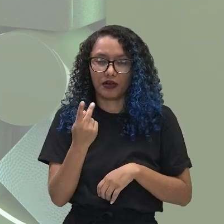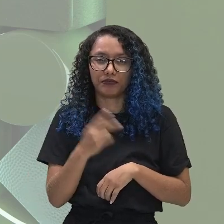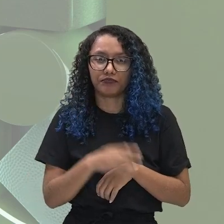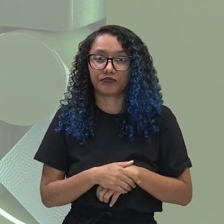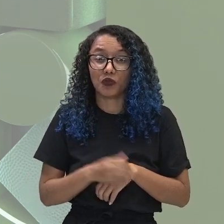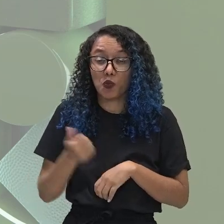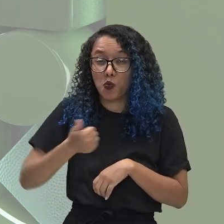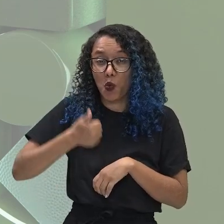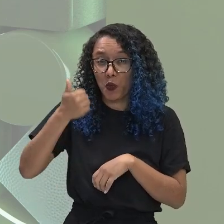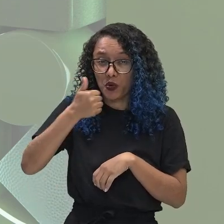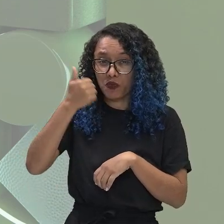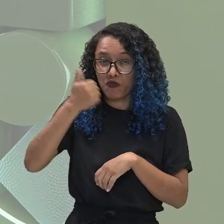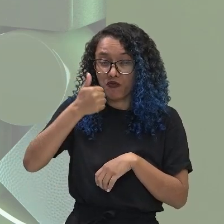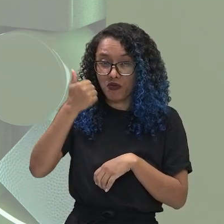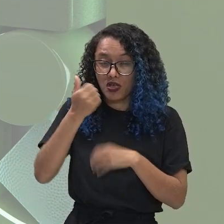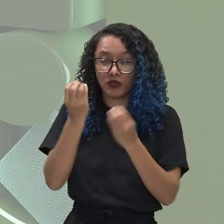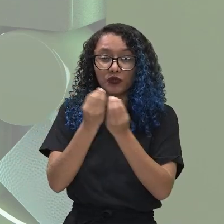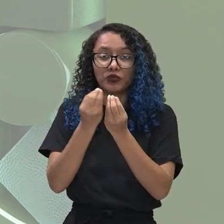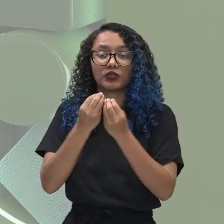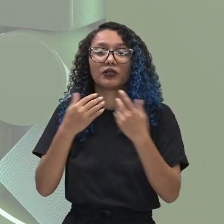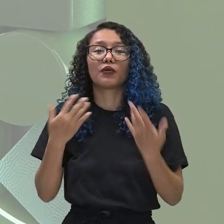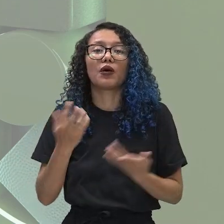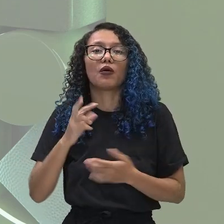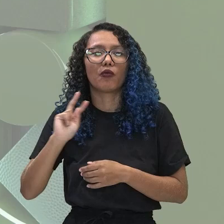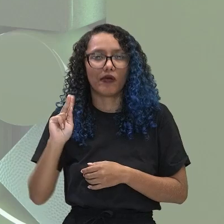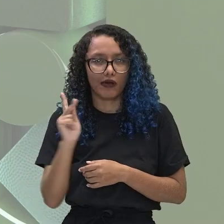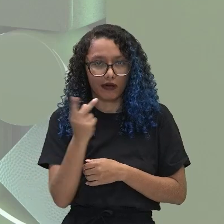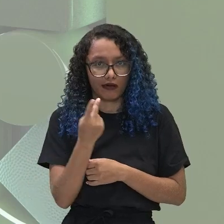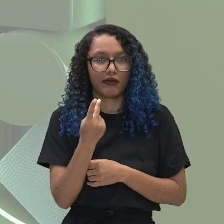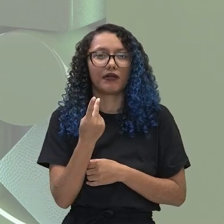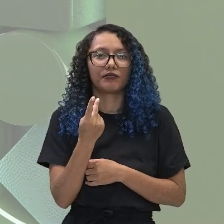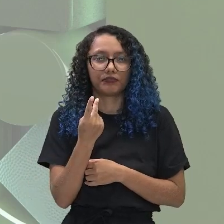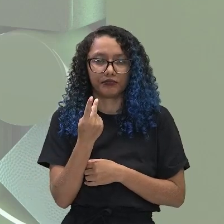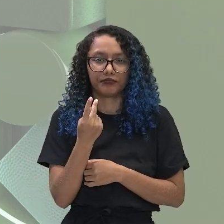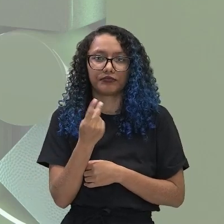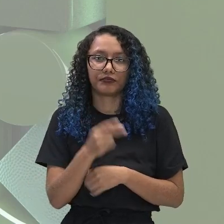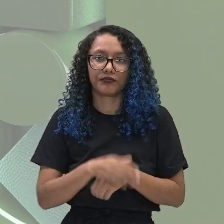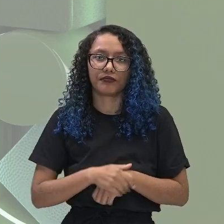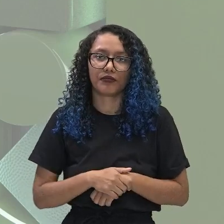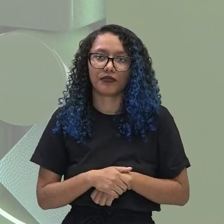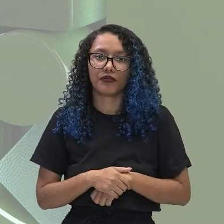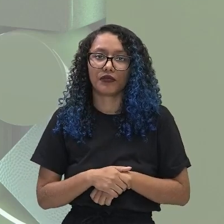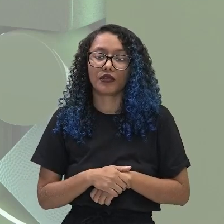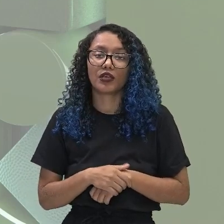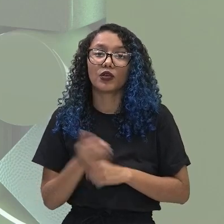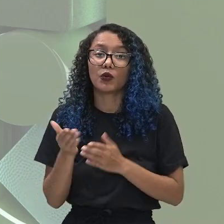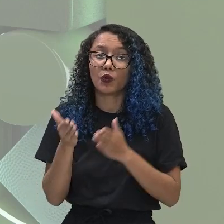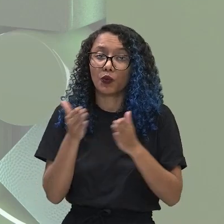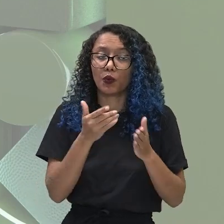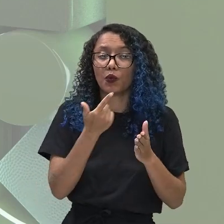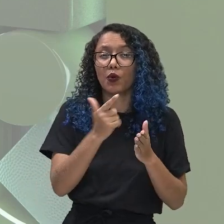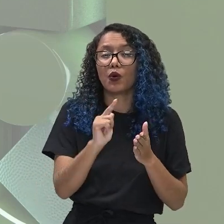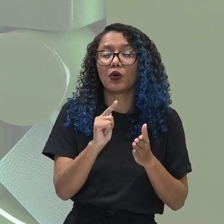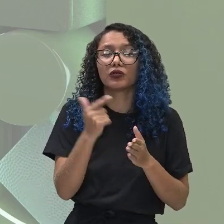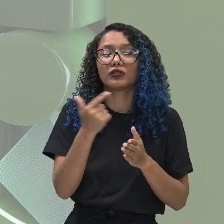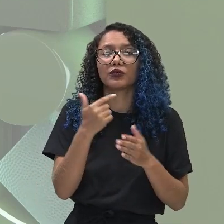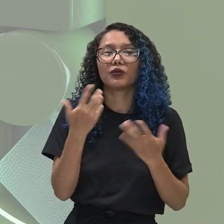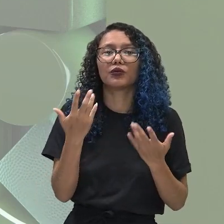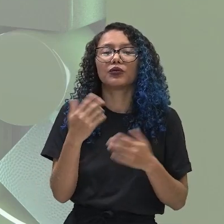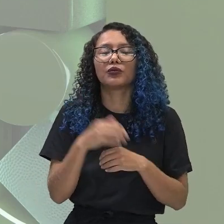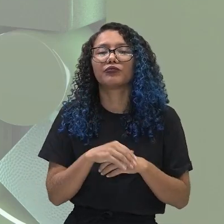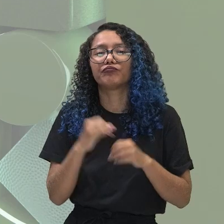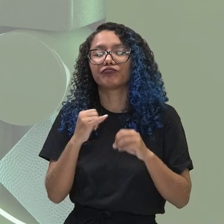componente, tendo o hidrogênio, certo? E do segundo lado vai ter ali um ânion,